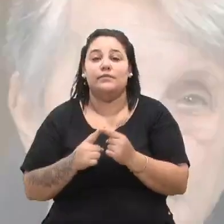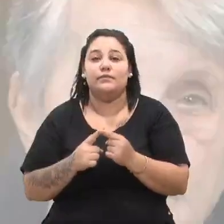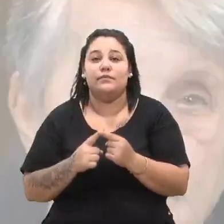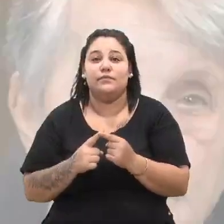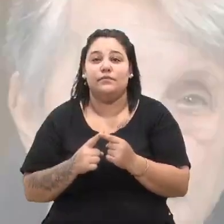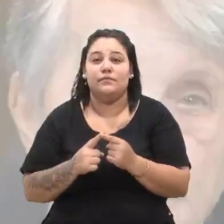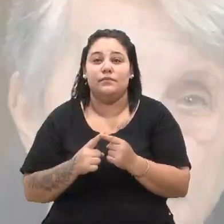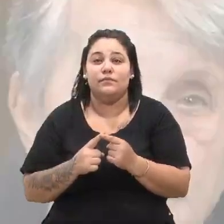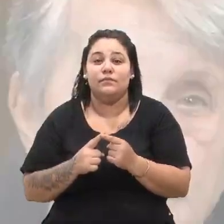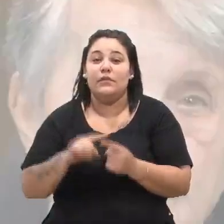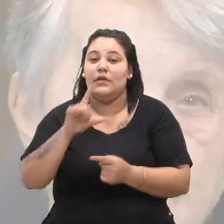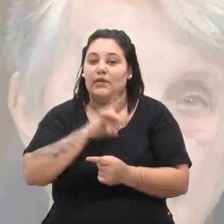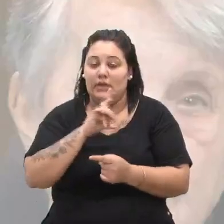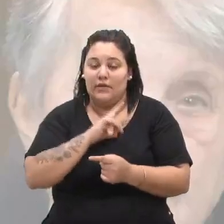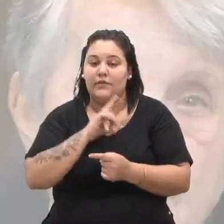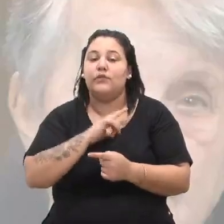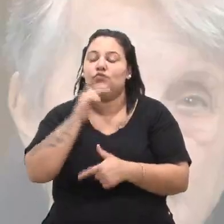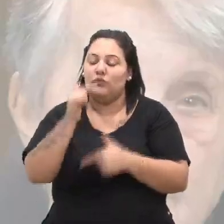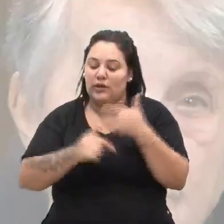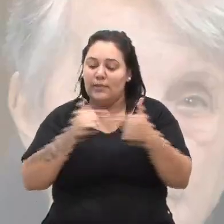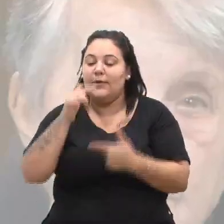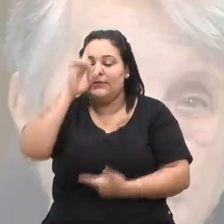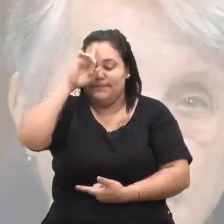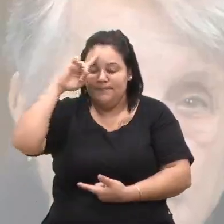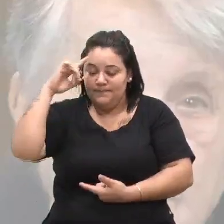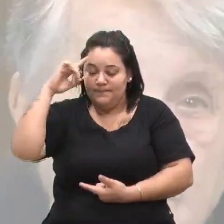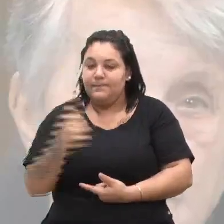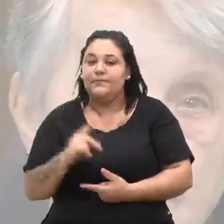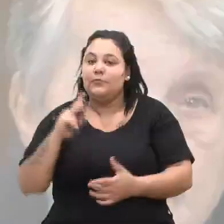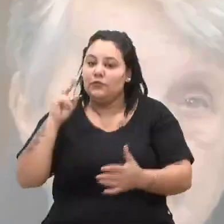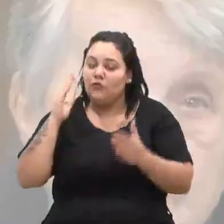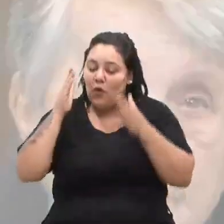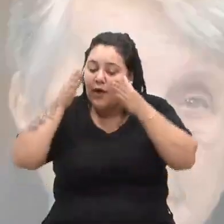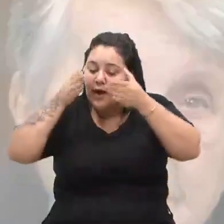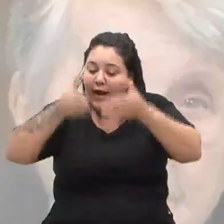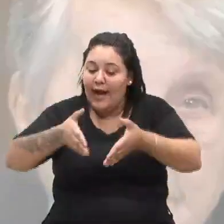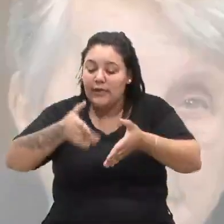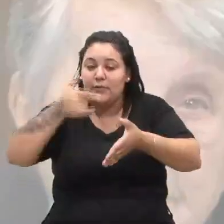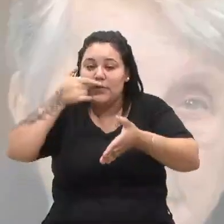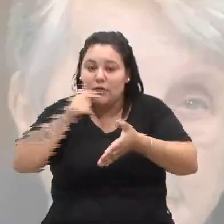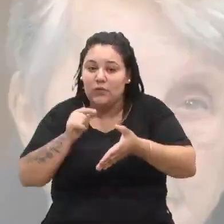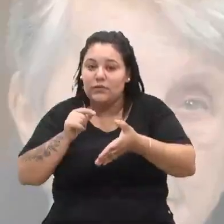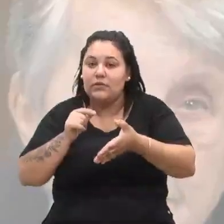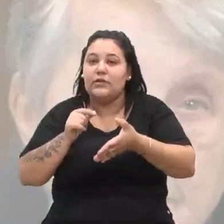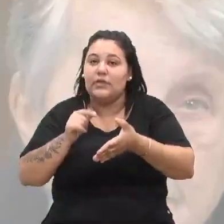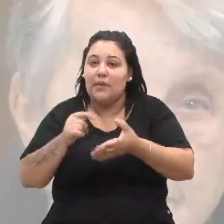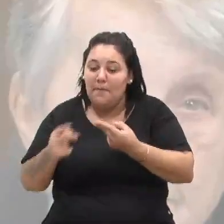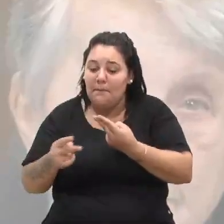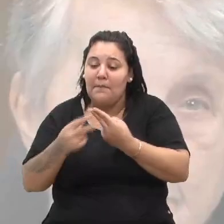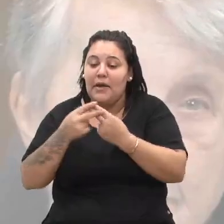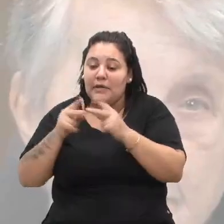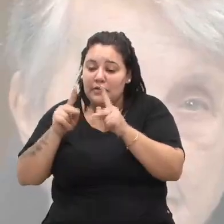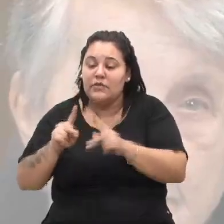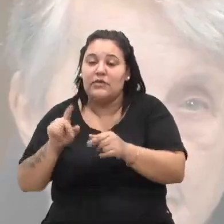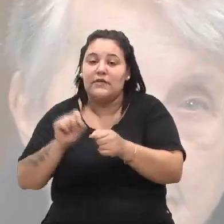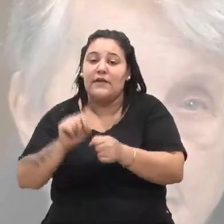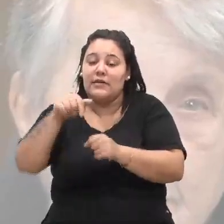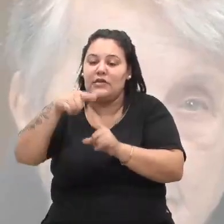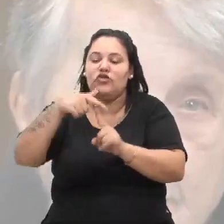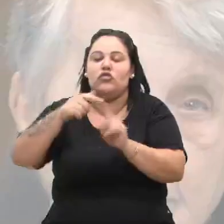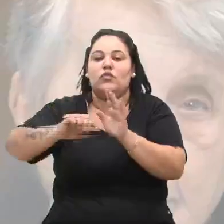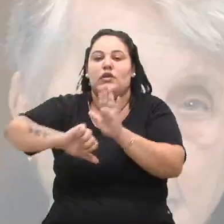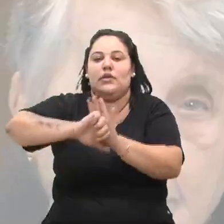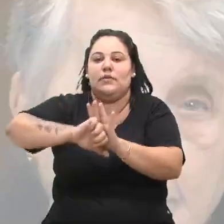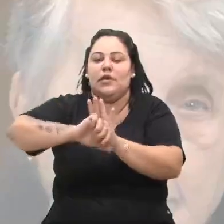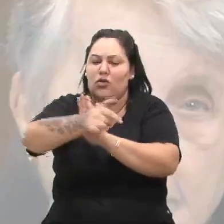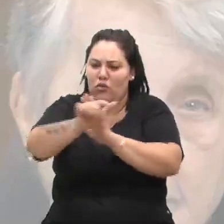realmente houve uma força-tarefa atenta para realmente penalizar estas pessoas que cometem esse tipo de crime e tantos